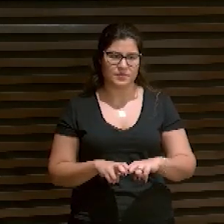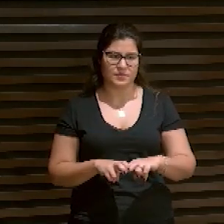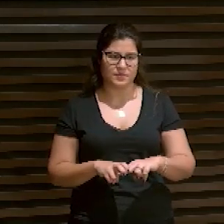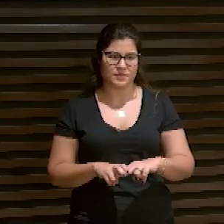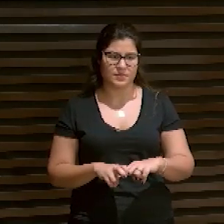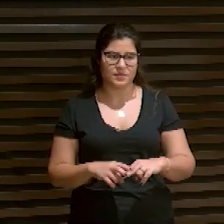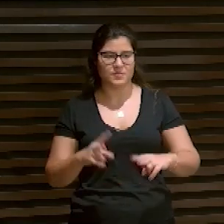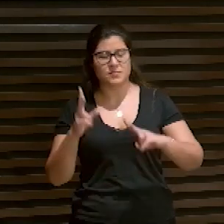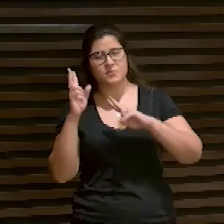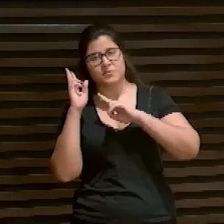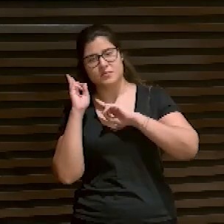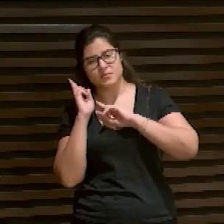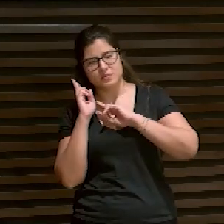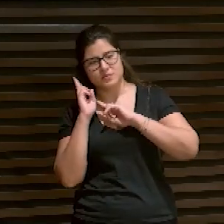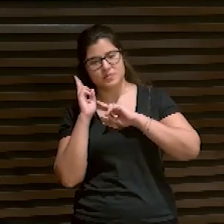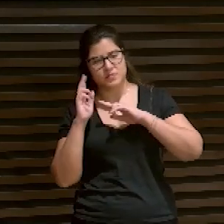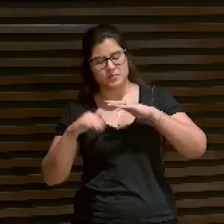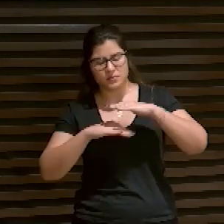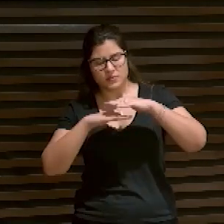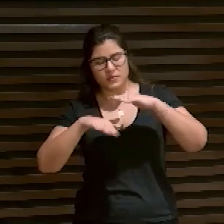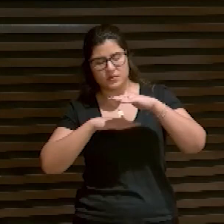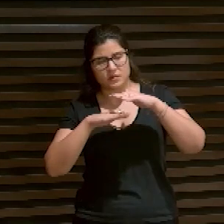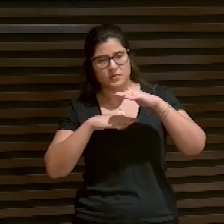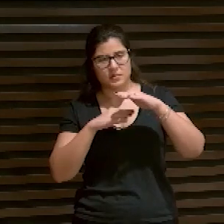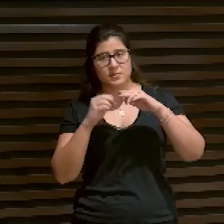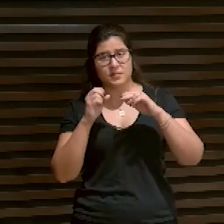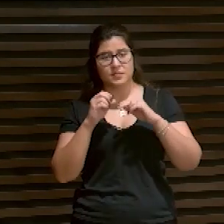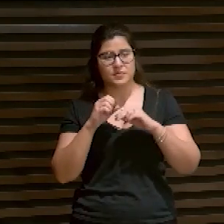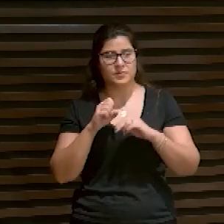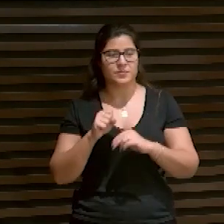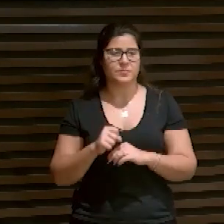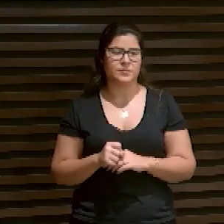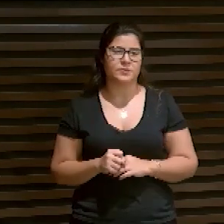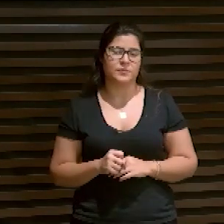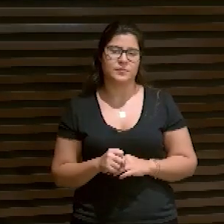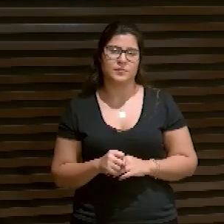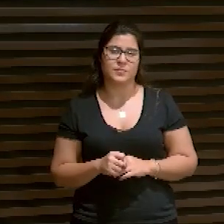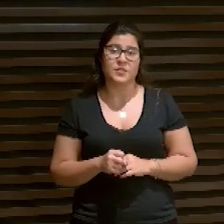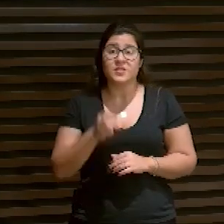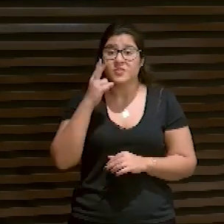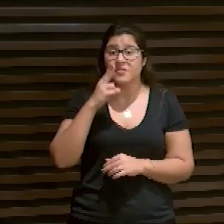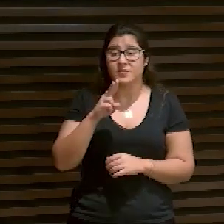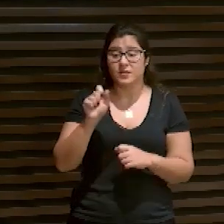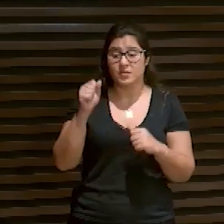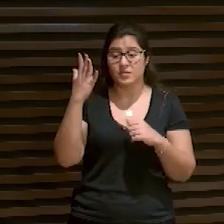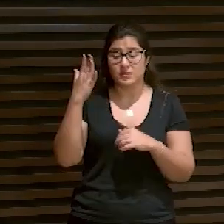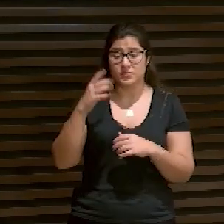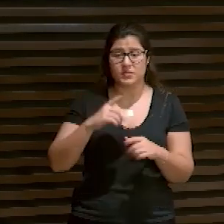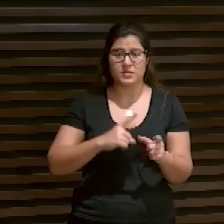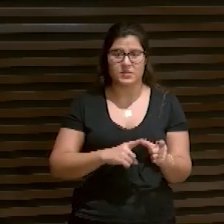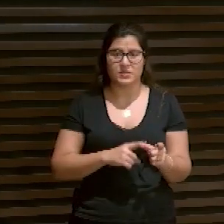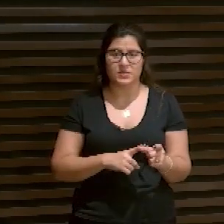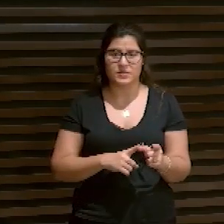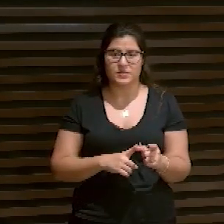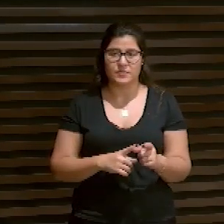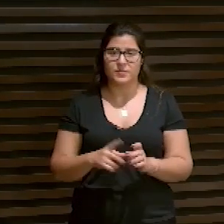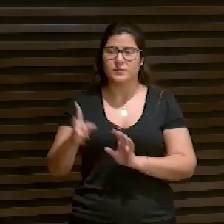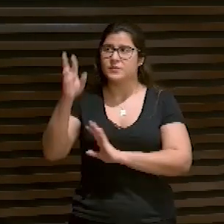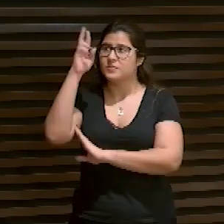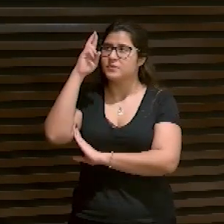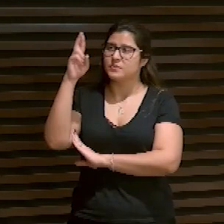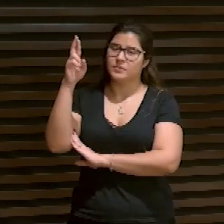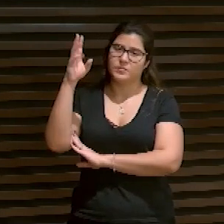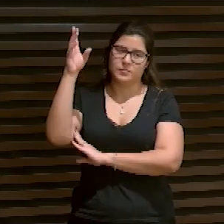dela à sombra, até ver o que aconteceria à cidade. Então fez o Senhor Deus nascer uma